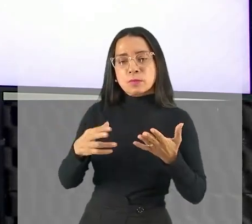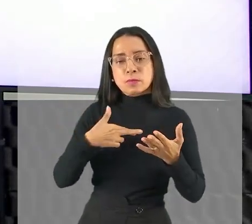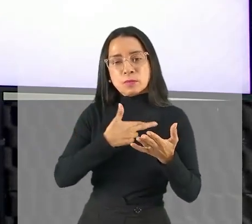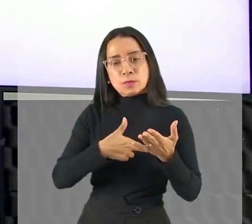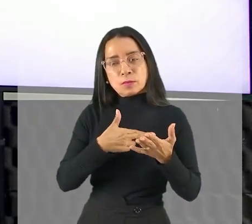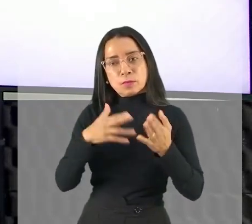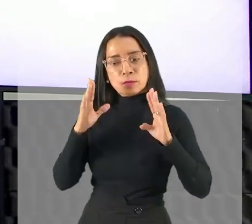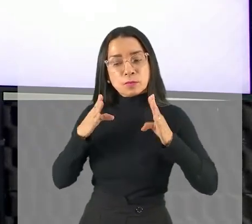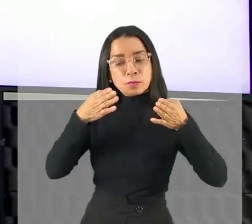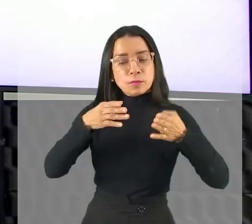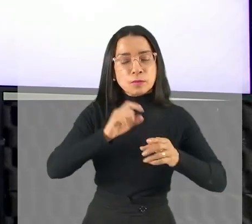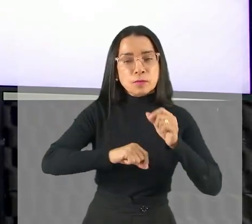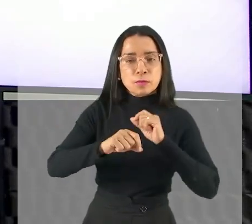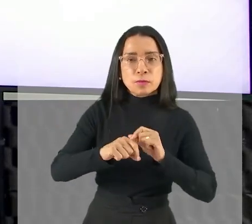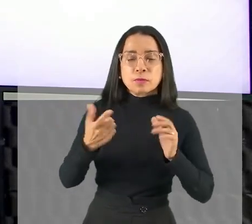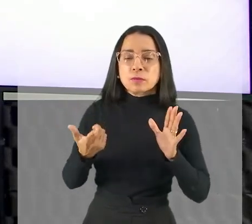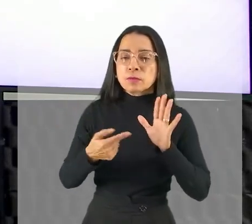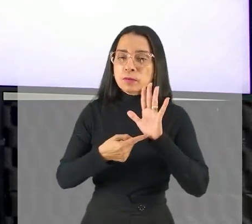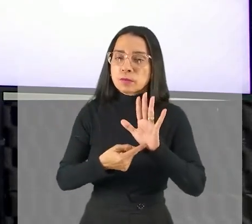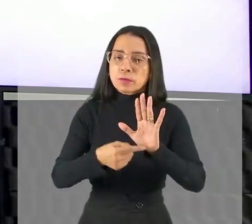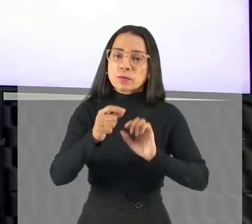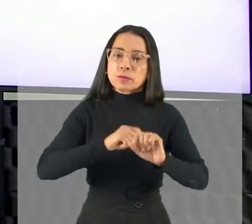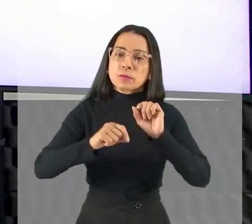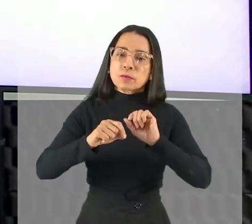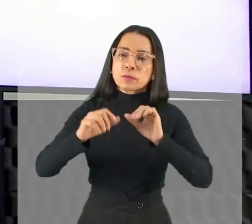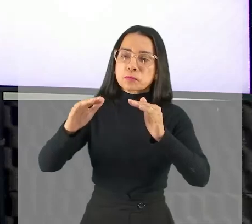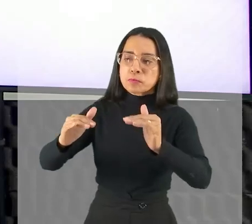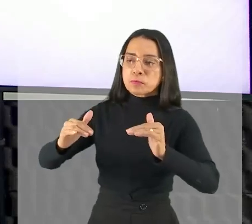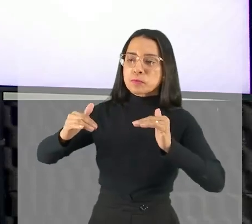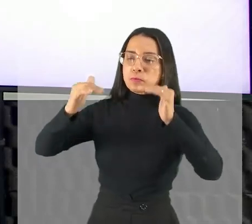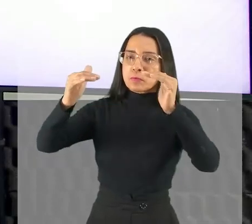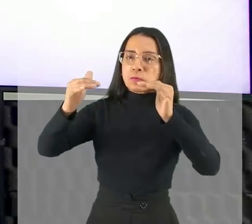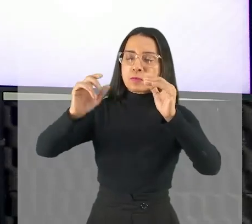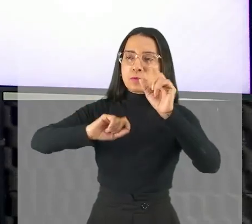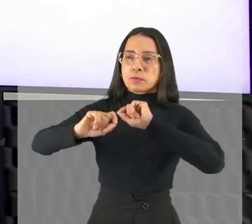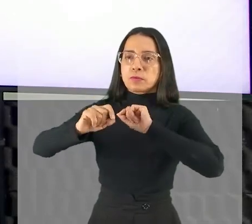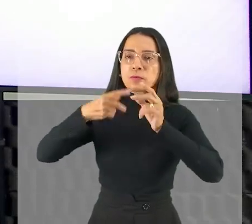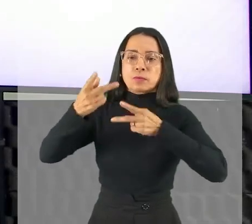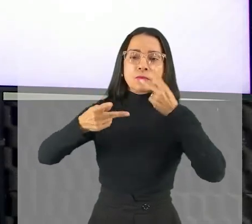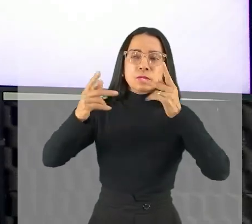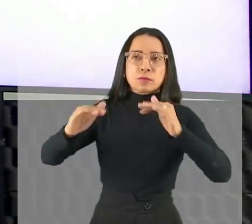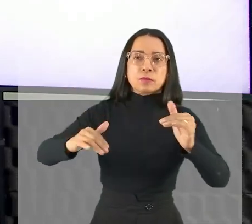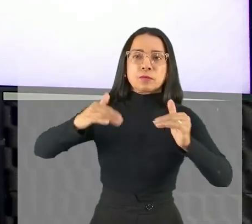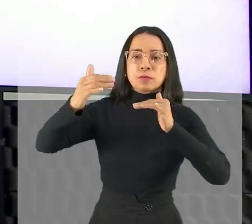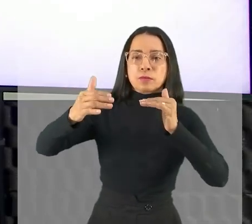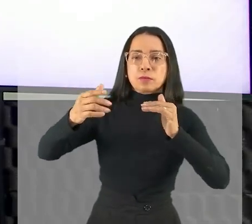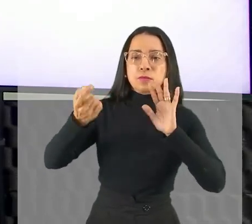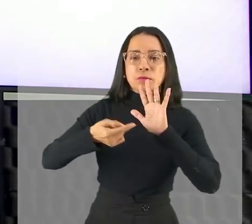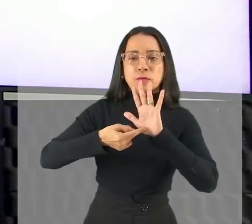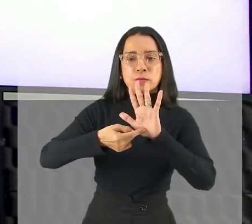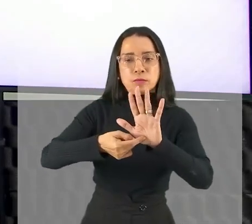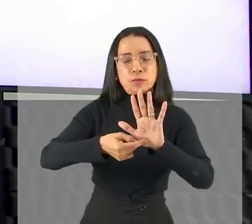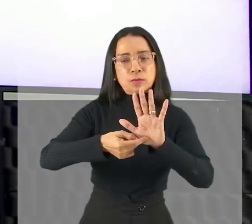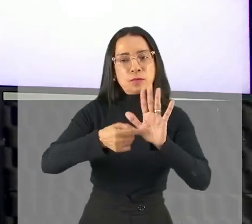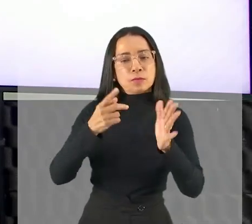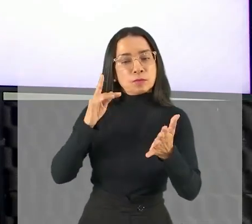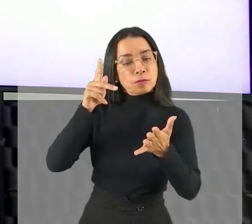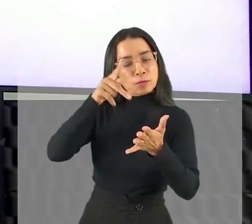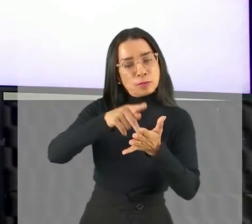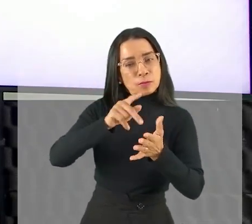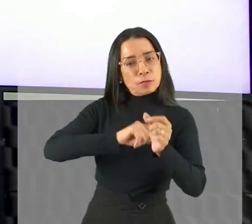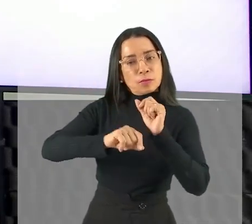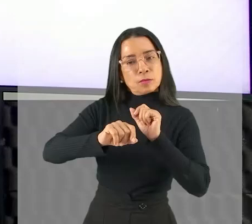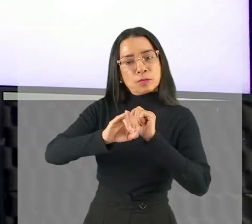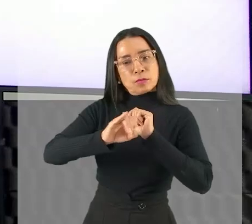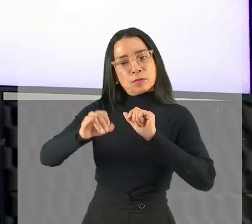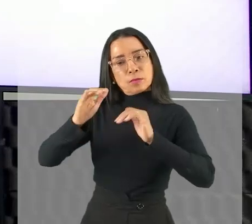nessa perspectiva, quando a gente trata da exaltação. Quando a gente fala em exaltação, muitas vezes a gente não retrata de forma fiel. Ao contrário, se a gente exalta, a